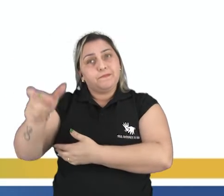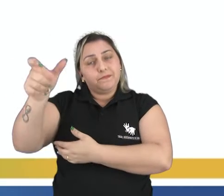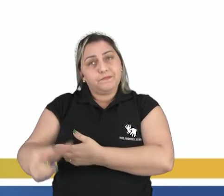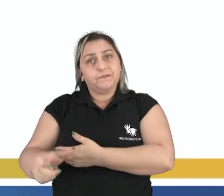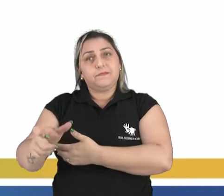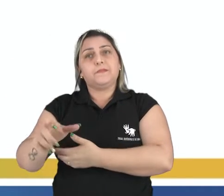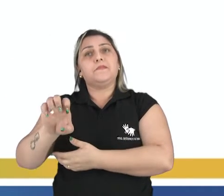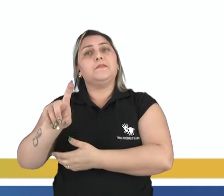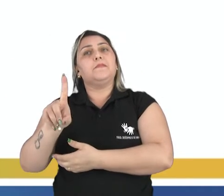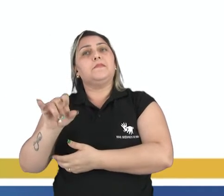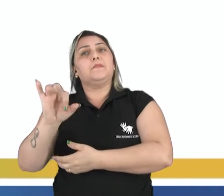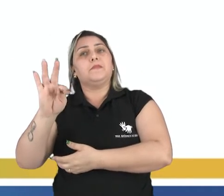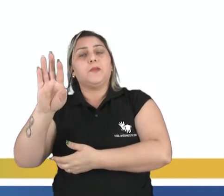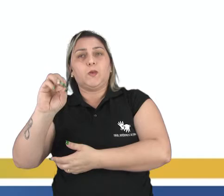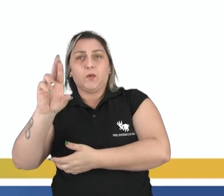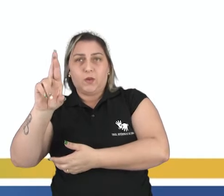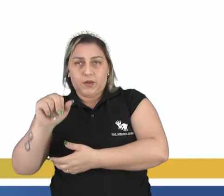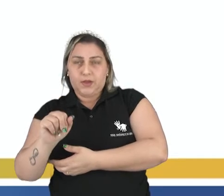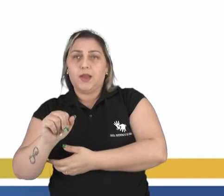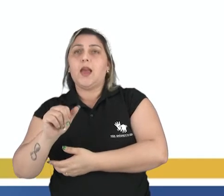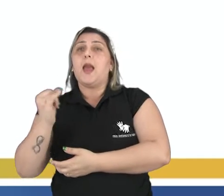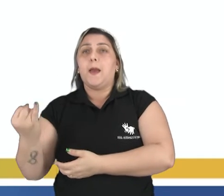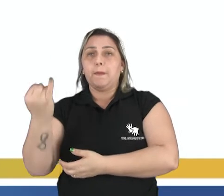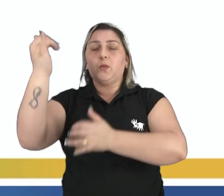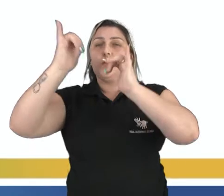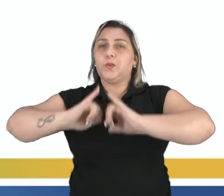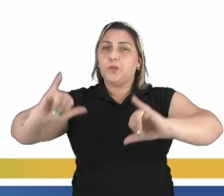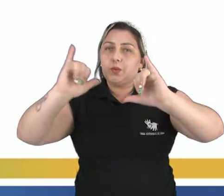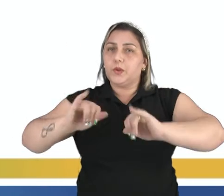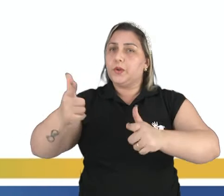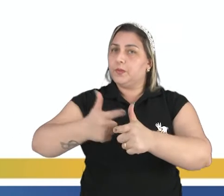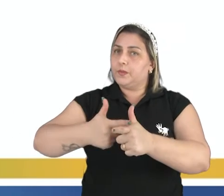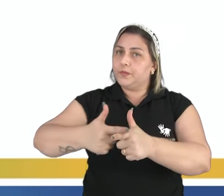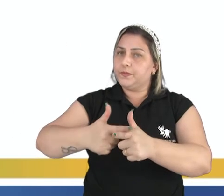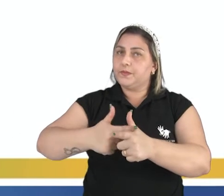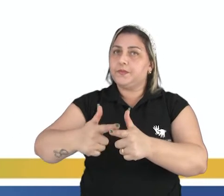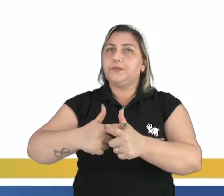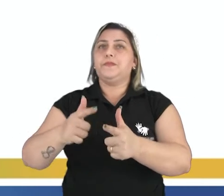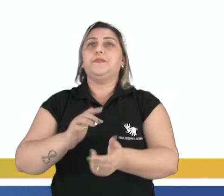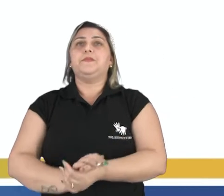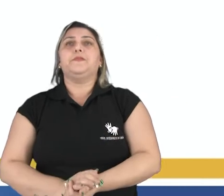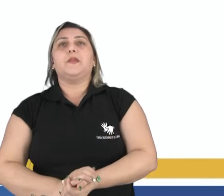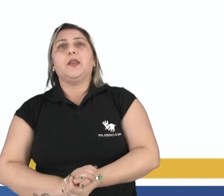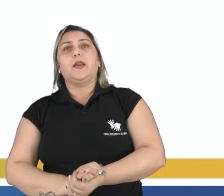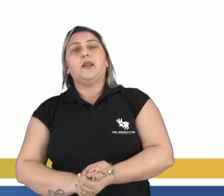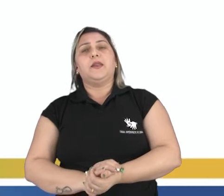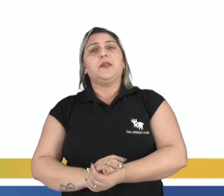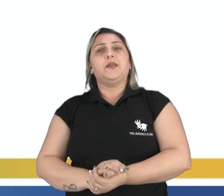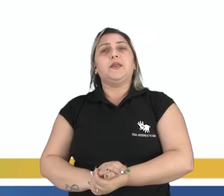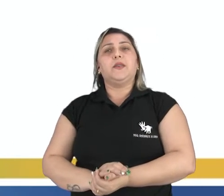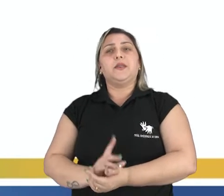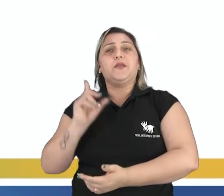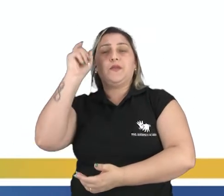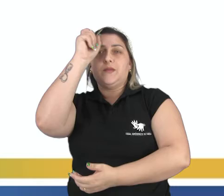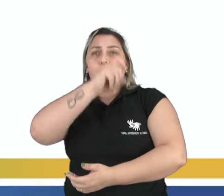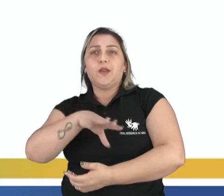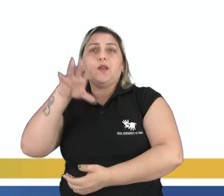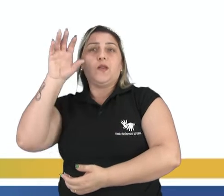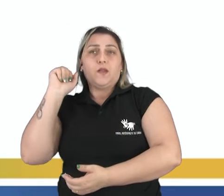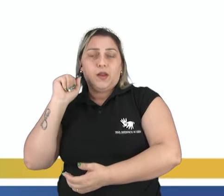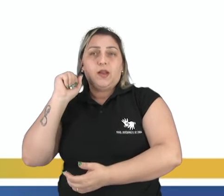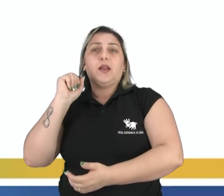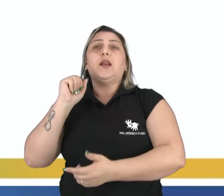sobretudo, um dispositivo eficaz de divulgação de problemas. Não é raro ouvirmos pessoas defenderem-se de serviços